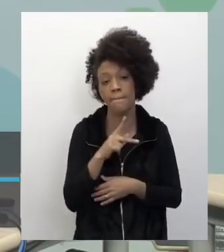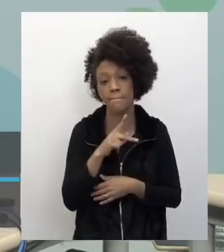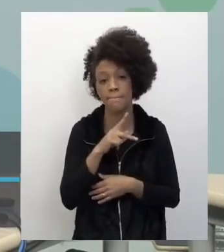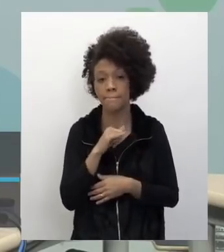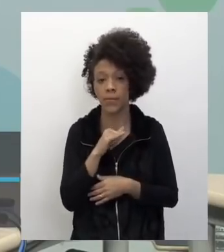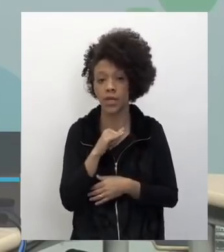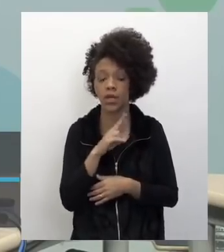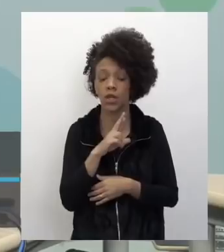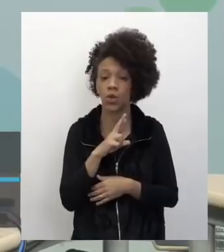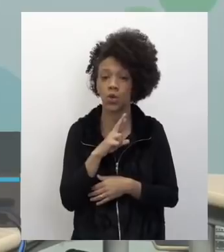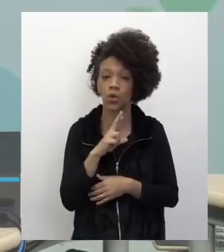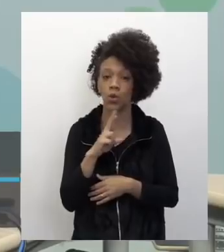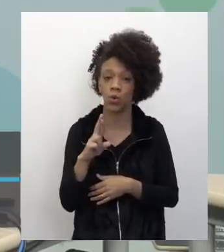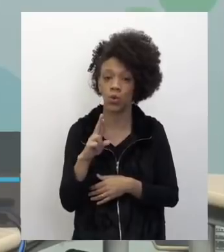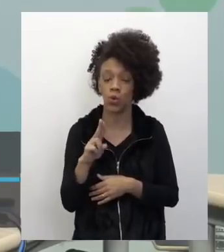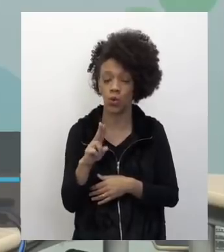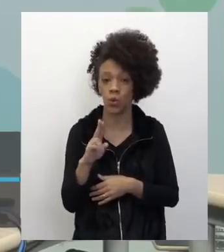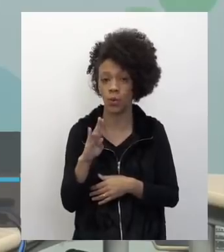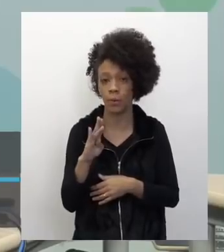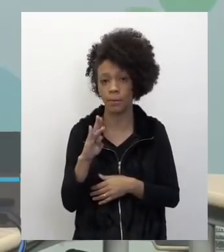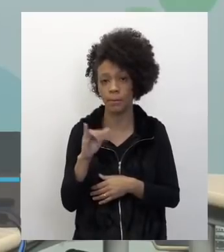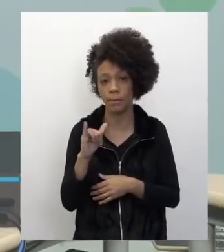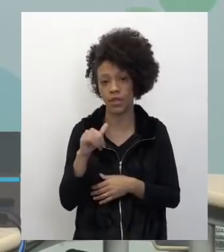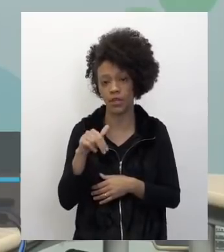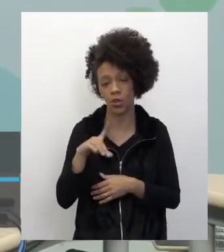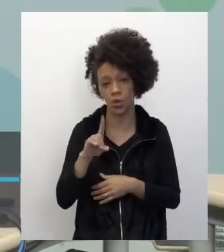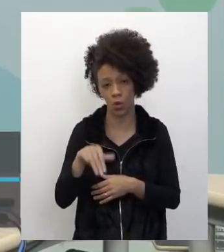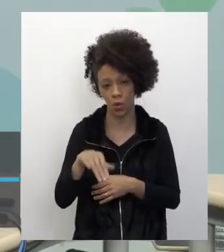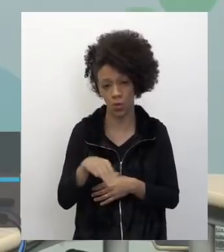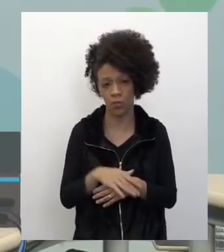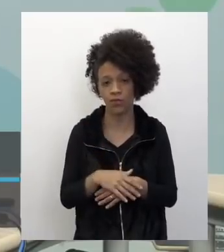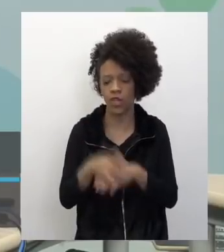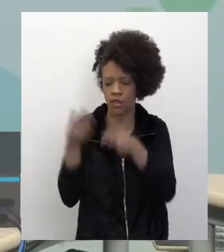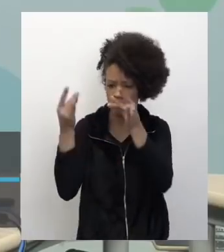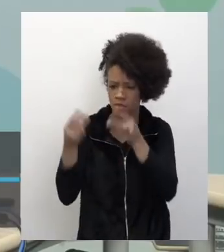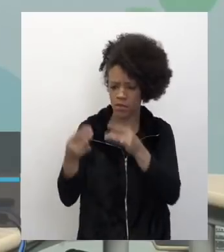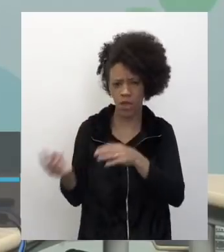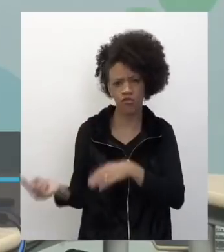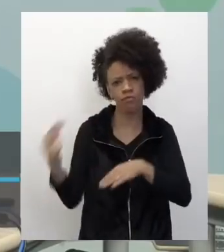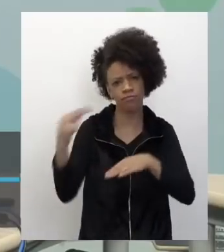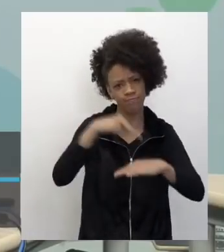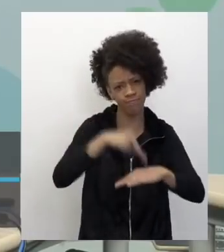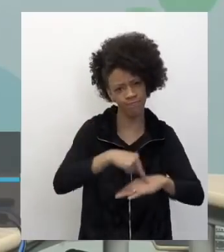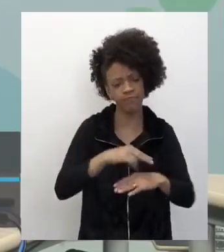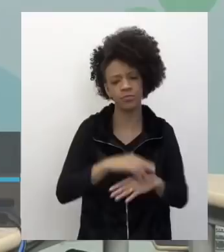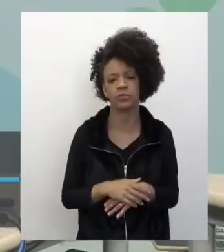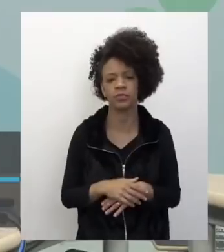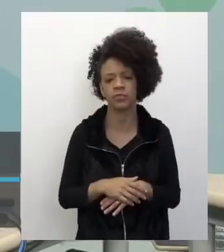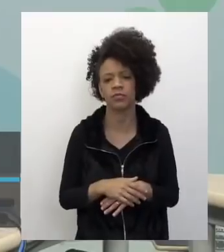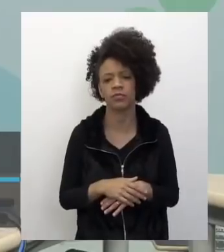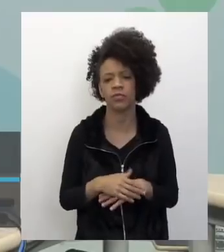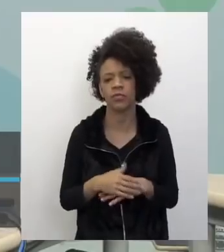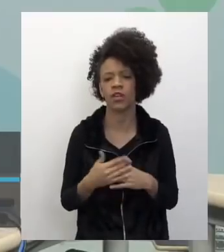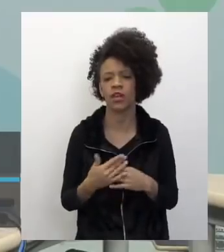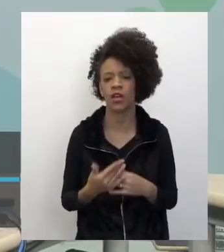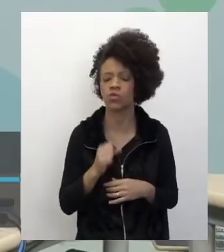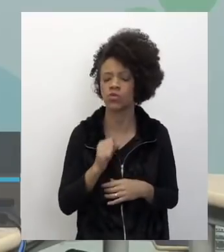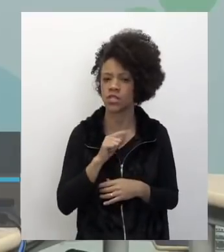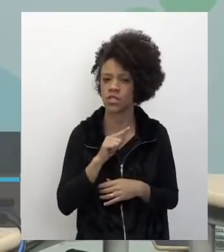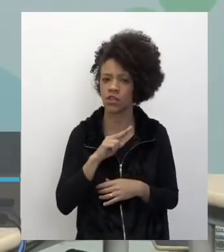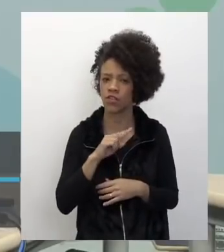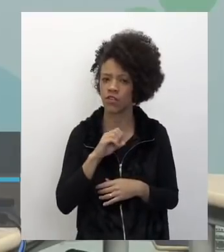Ele veio especialmente do Cirque du Soleil para cá, ele e outros acrobatas, né? Veio um rapaz, né, o Salvador, na época, que fazia